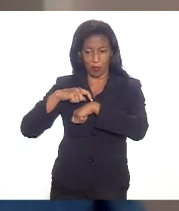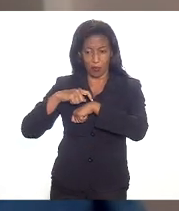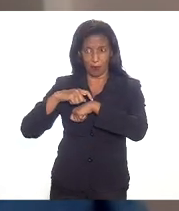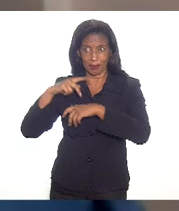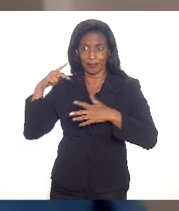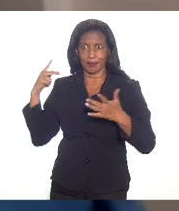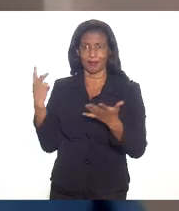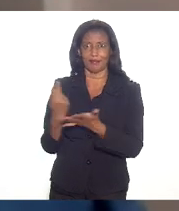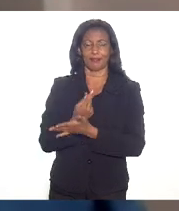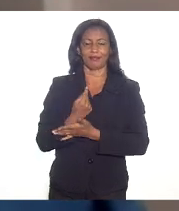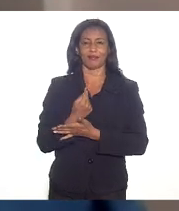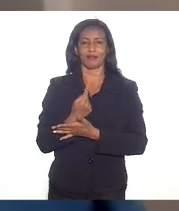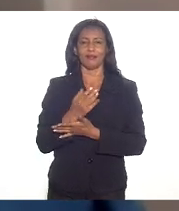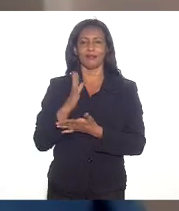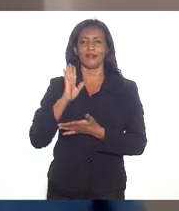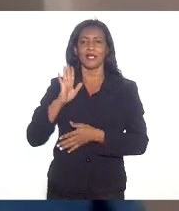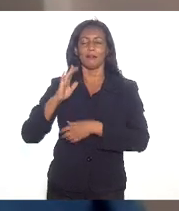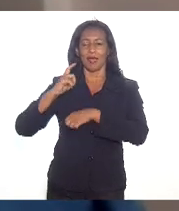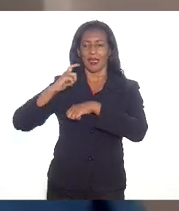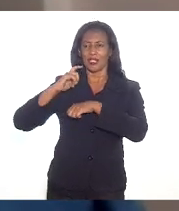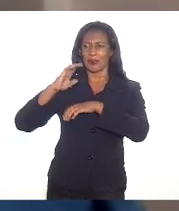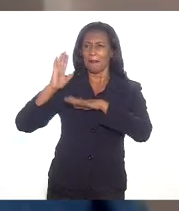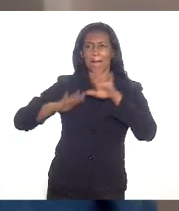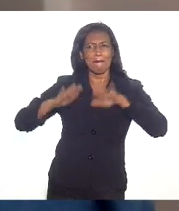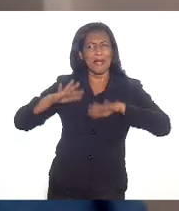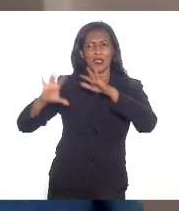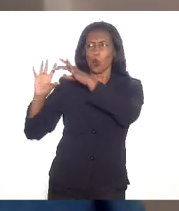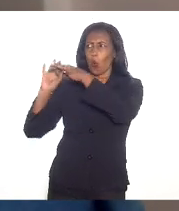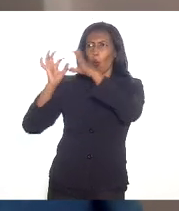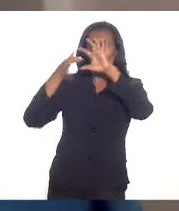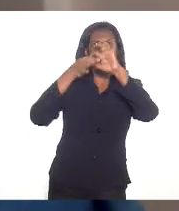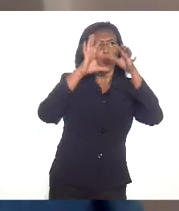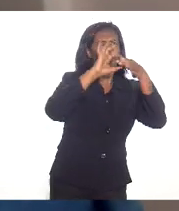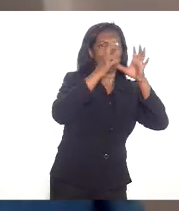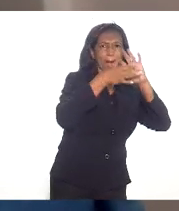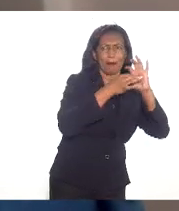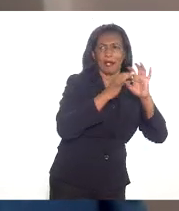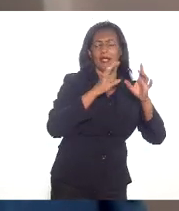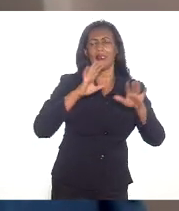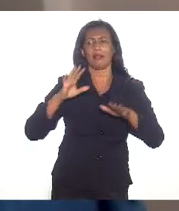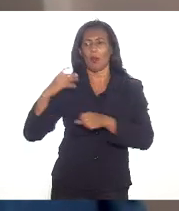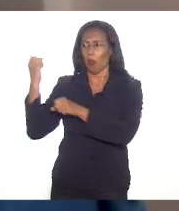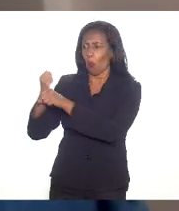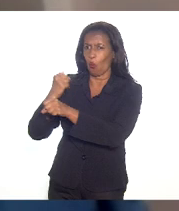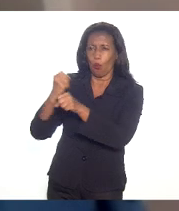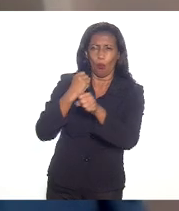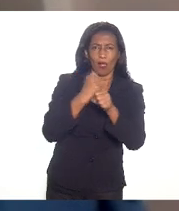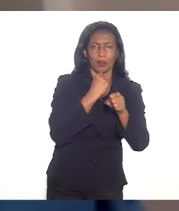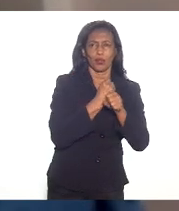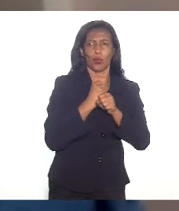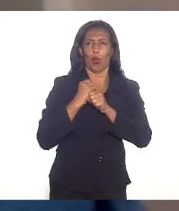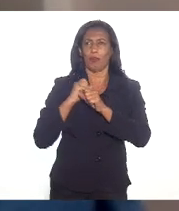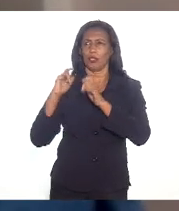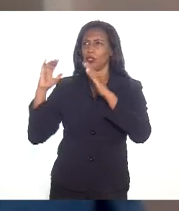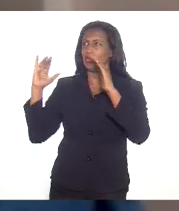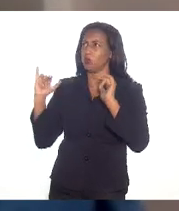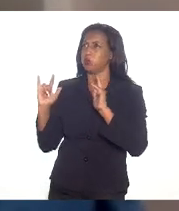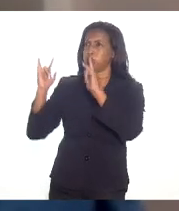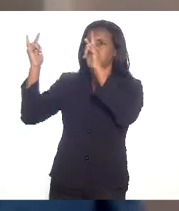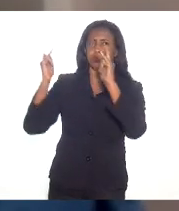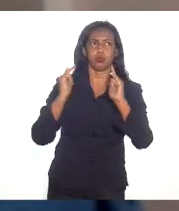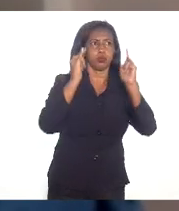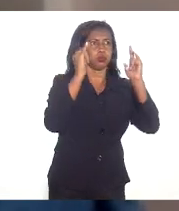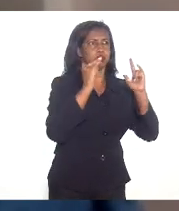mas mesmo com Olimpíadas, com mega-eventos, né, com a Constituição Civil, quer dizer, bombando, né,